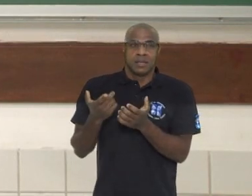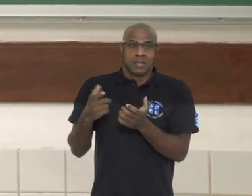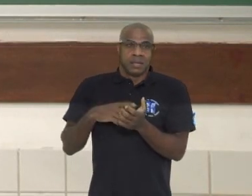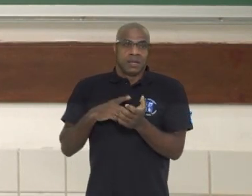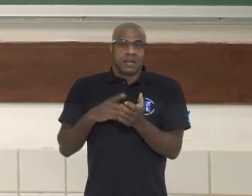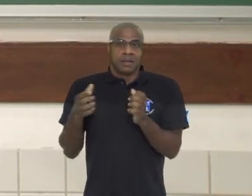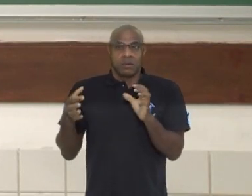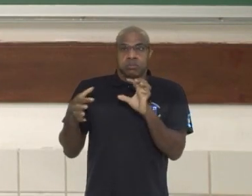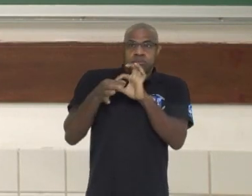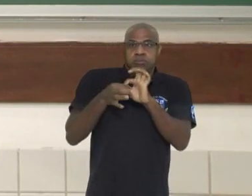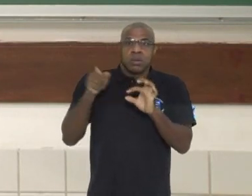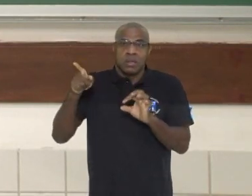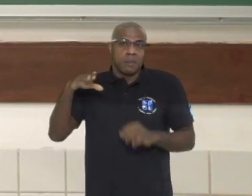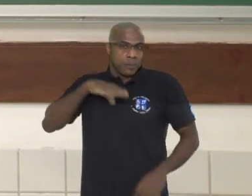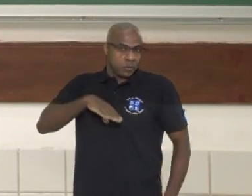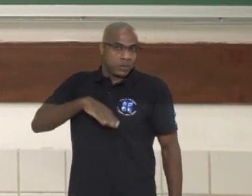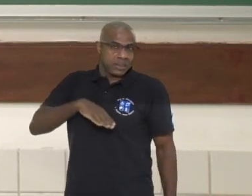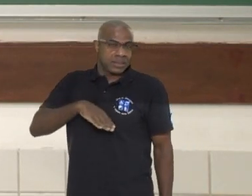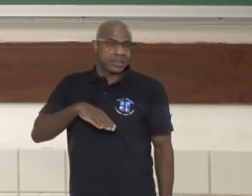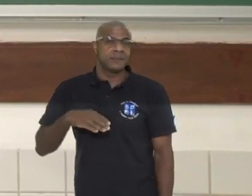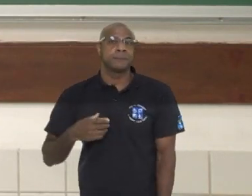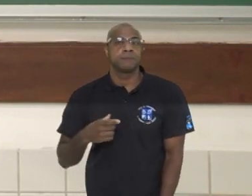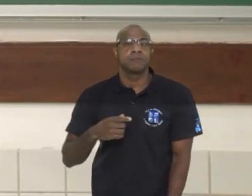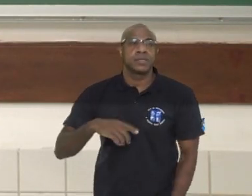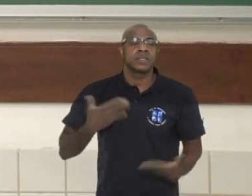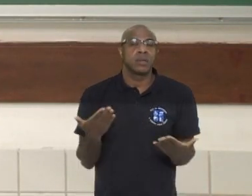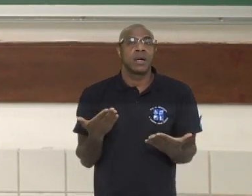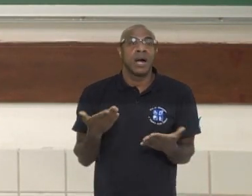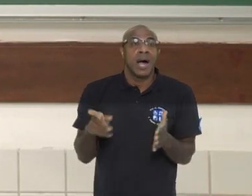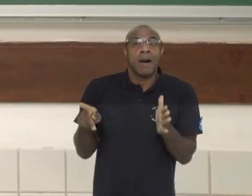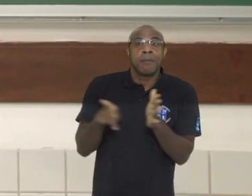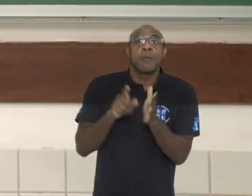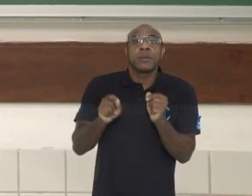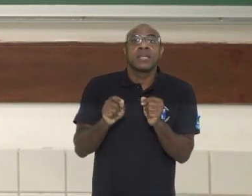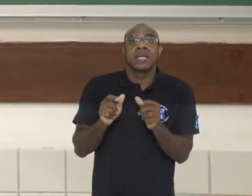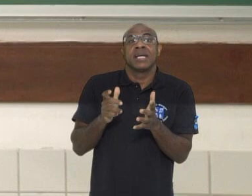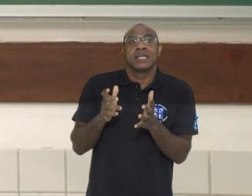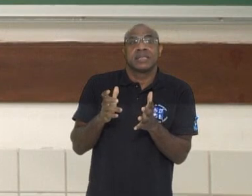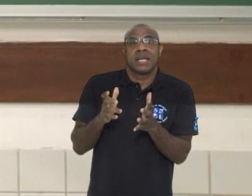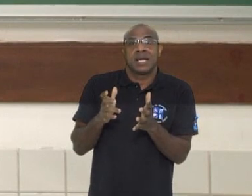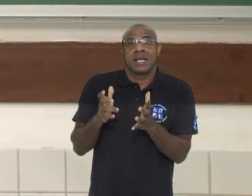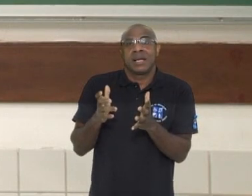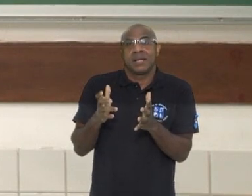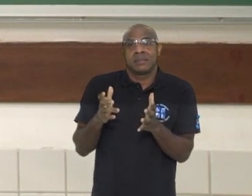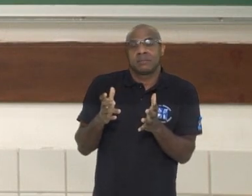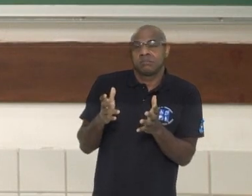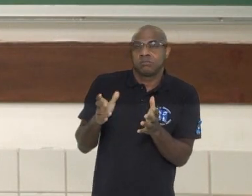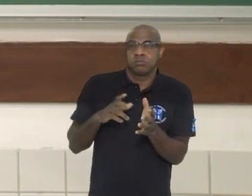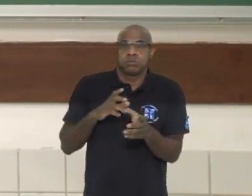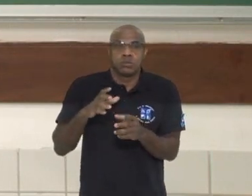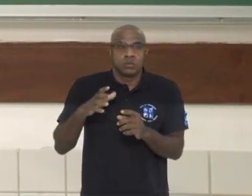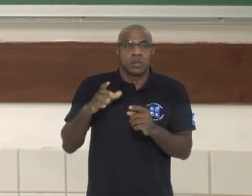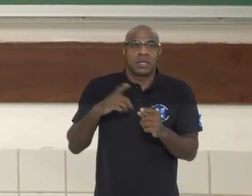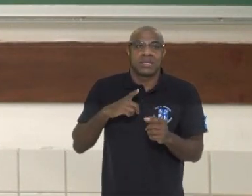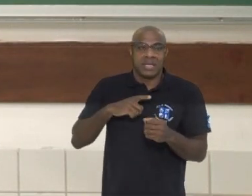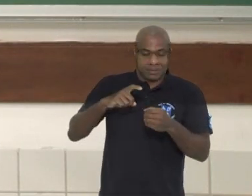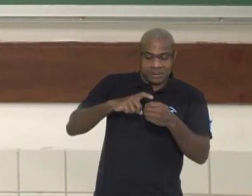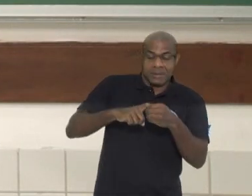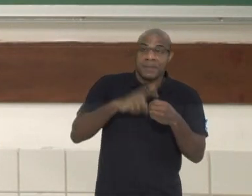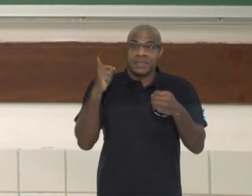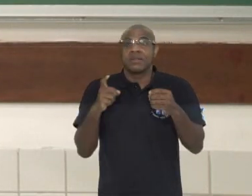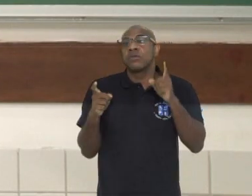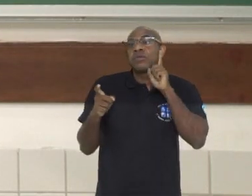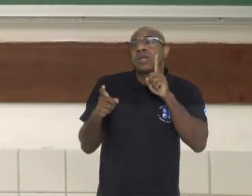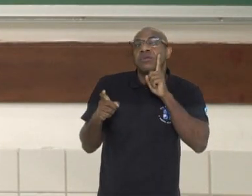a própria restauração portuguesa, a própria restauração da metrópole, bem como a independência dos Estados Unidos, já explicada